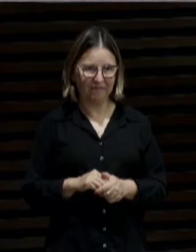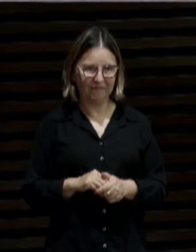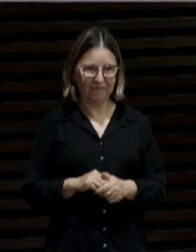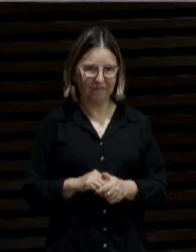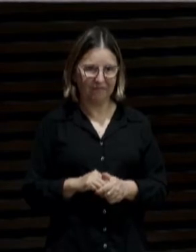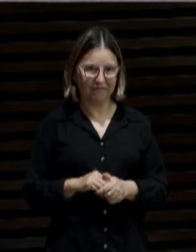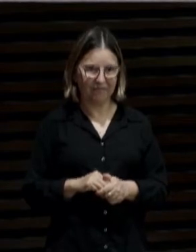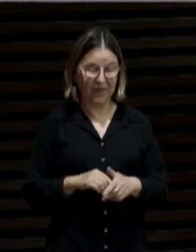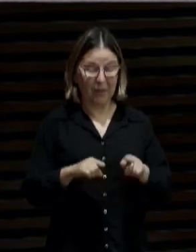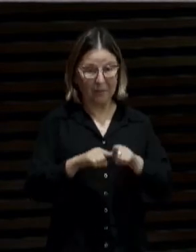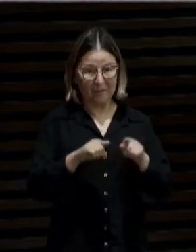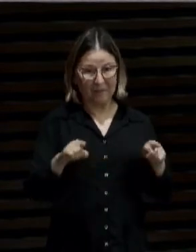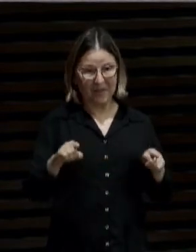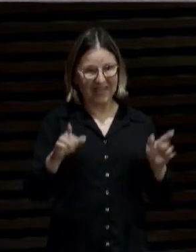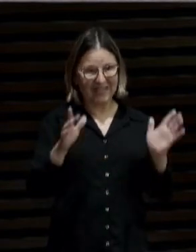filho do banqueiro.